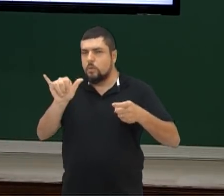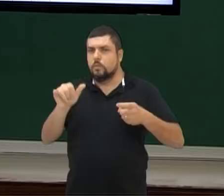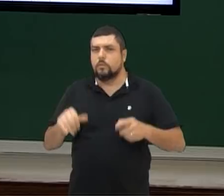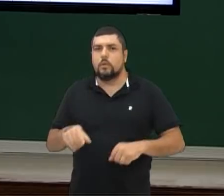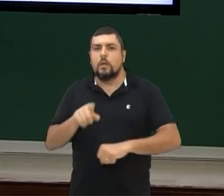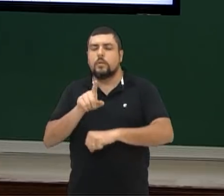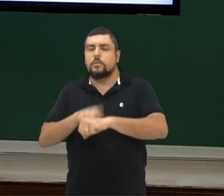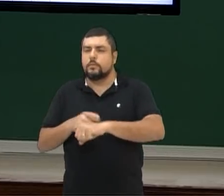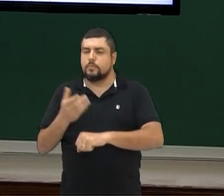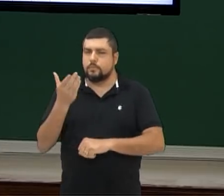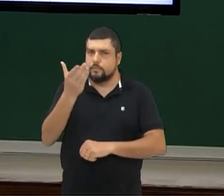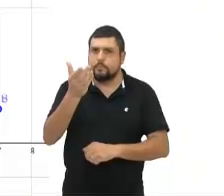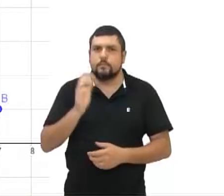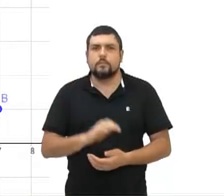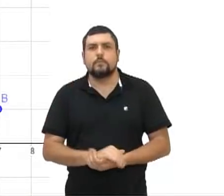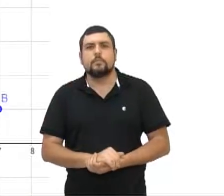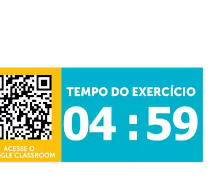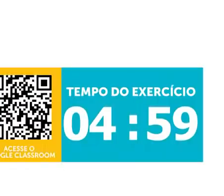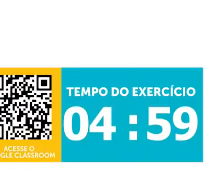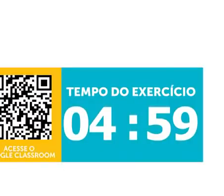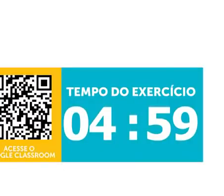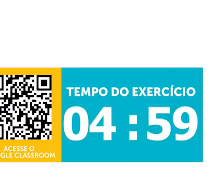Um tempo para vocês identificarem.